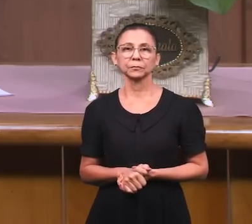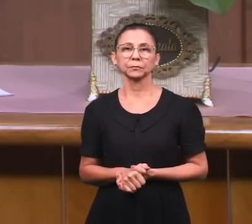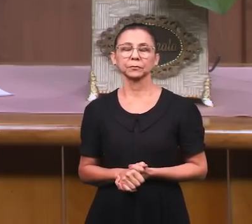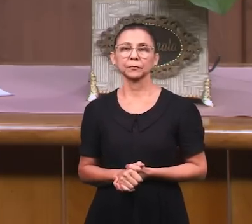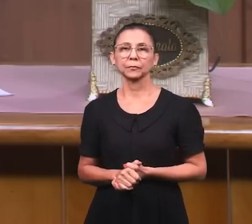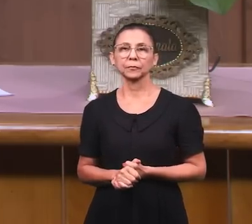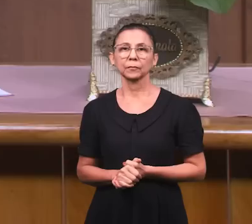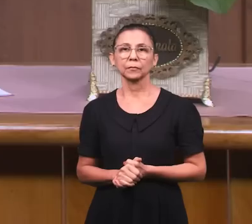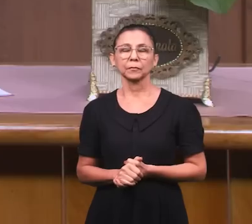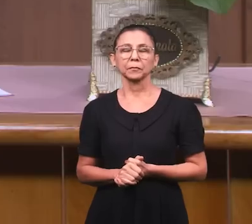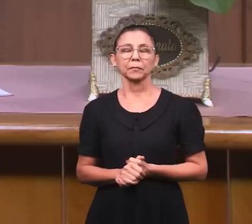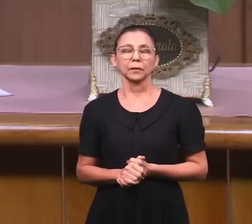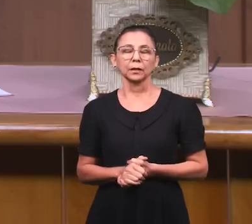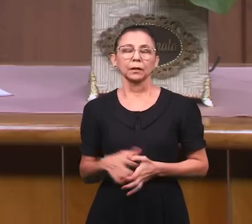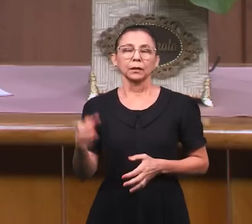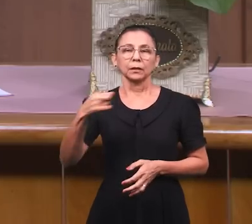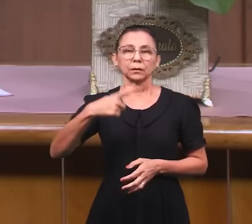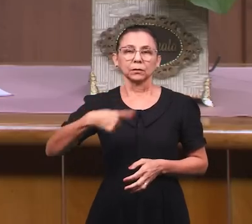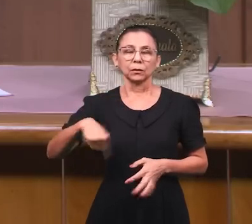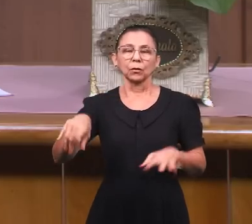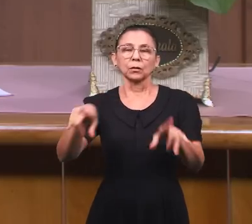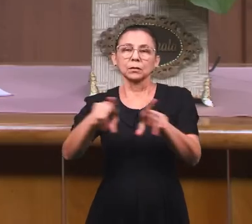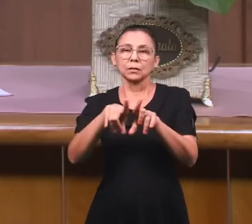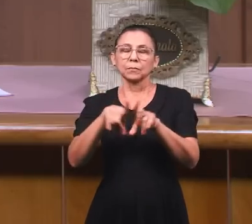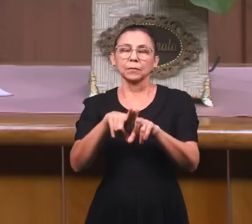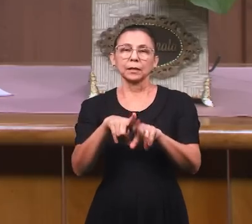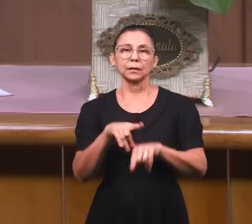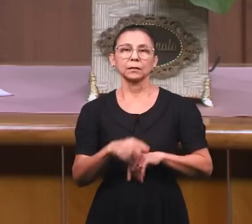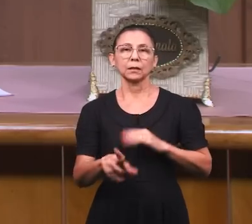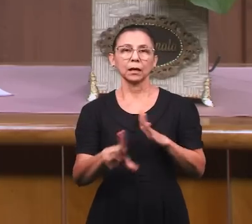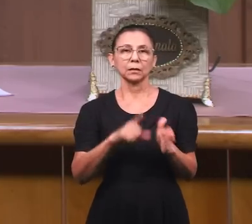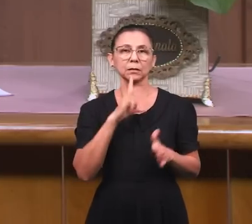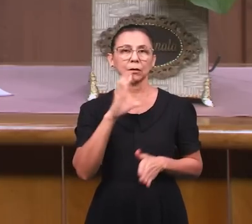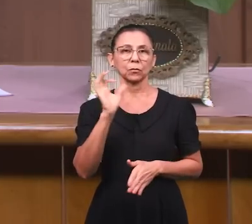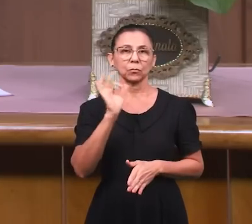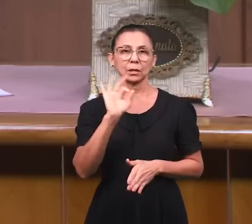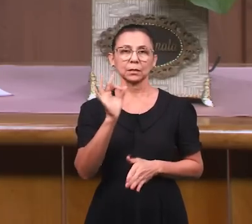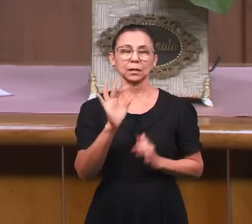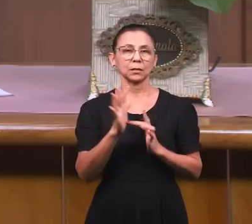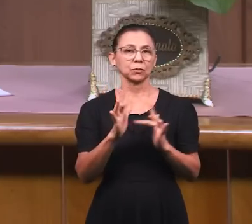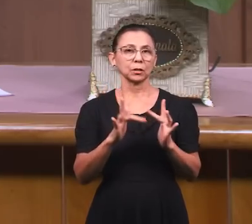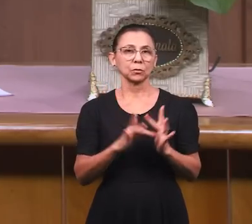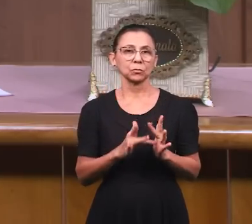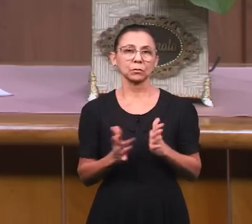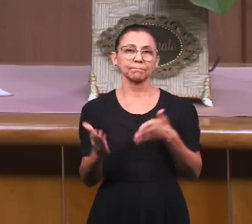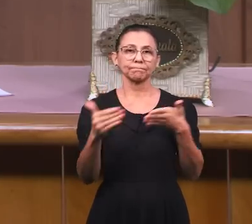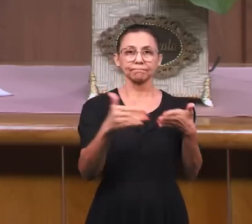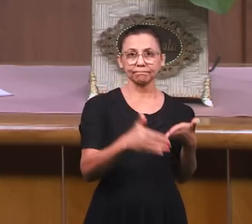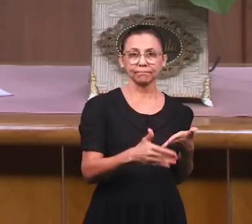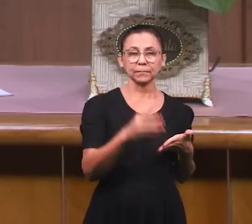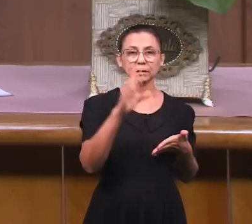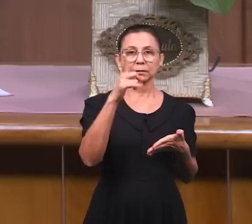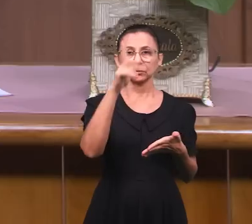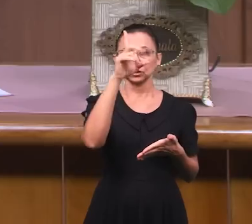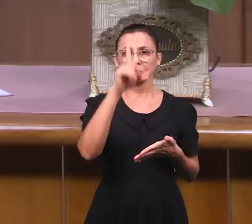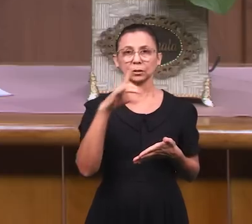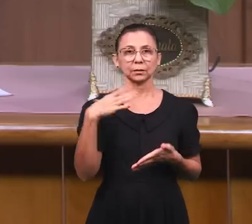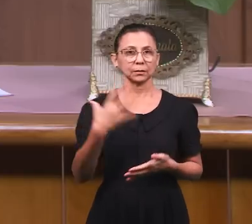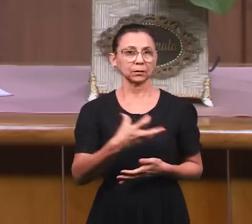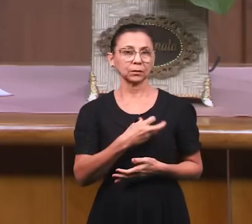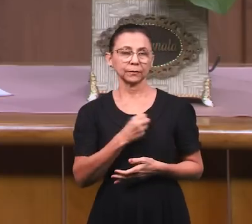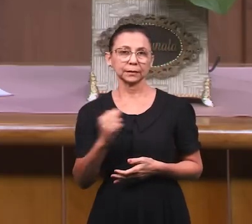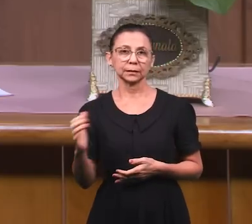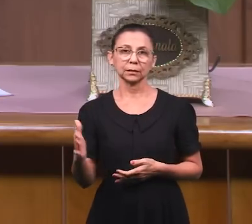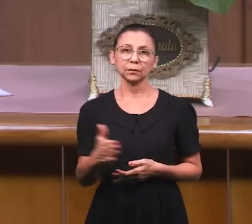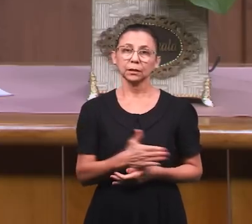destituídos foram ou estão da glória de Deus. O sacerdote descia, ele viu aquele homem, mas ele passou de largo.